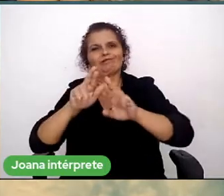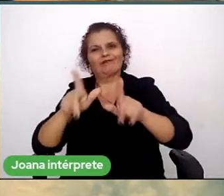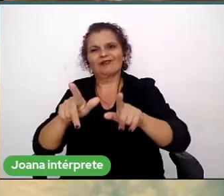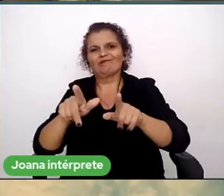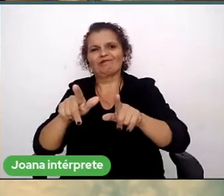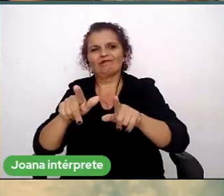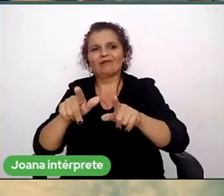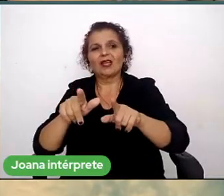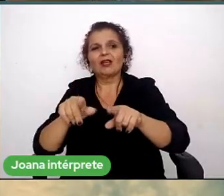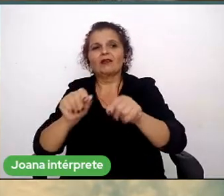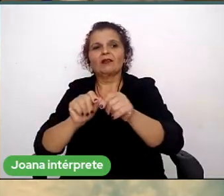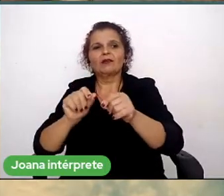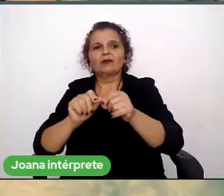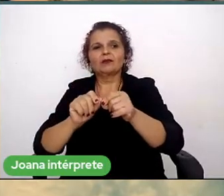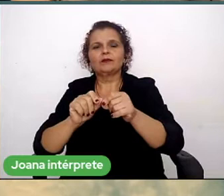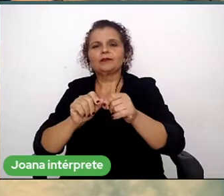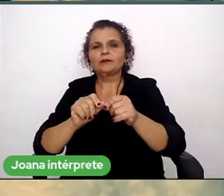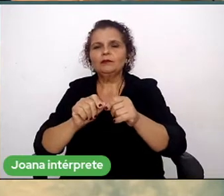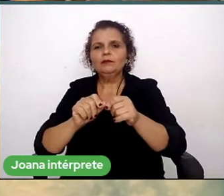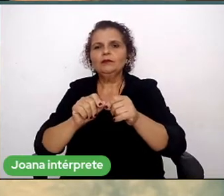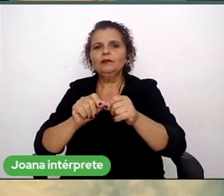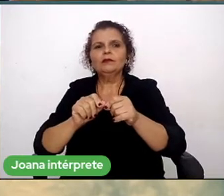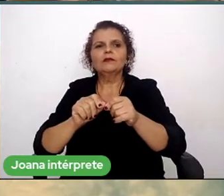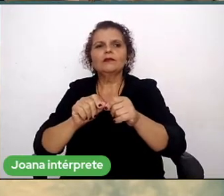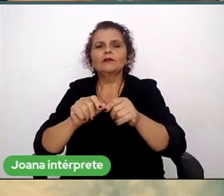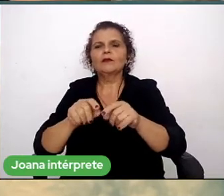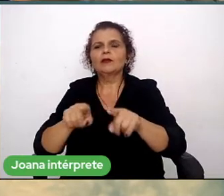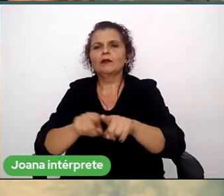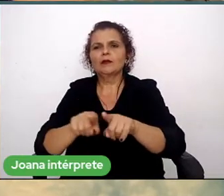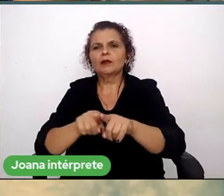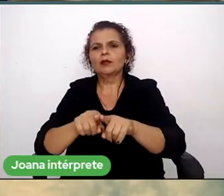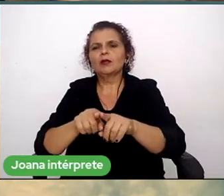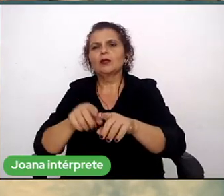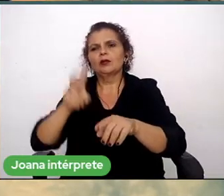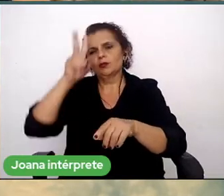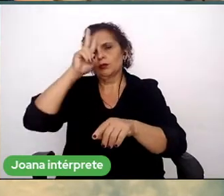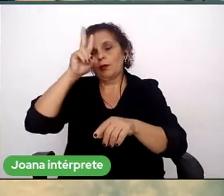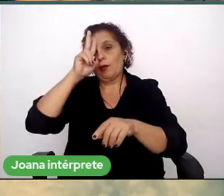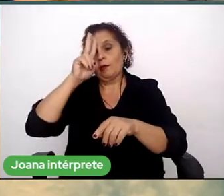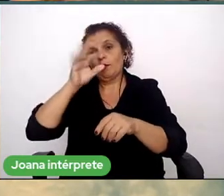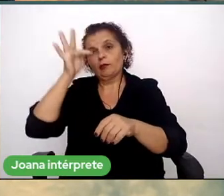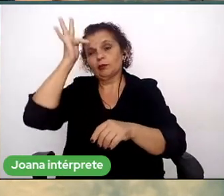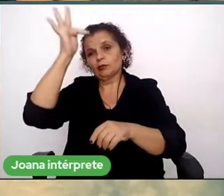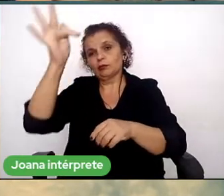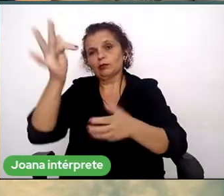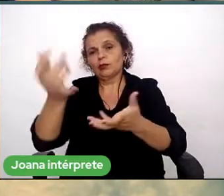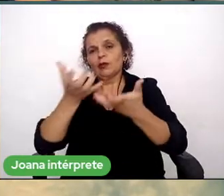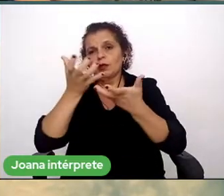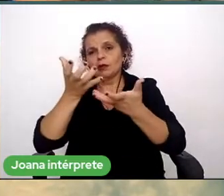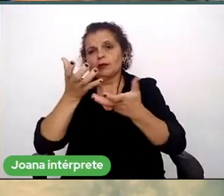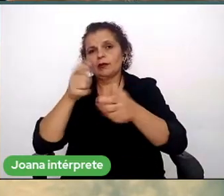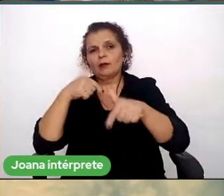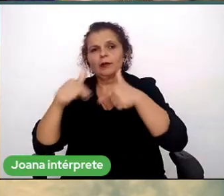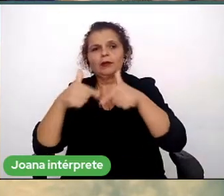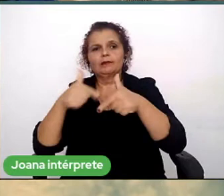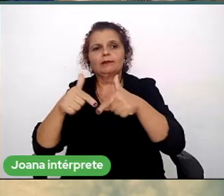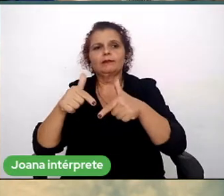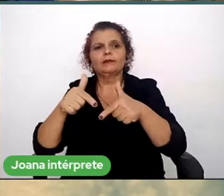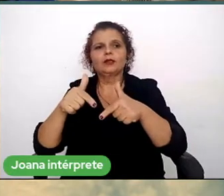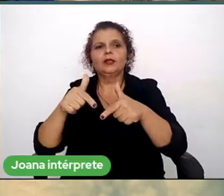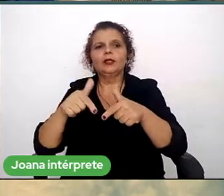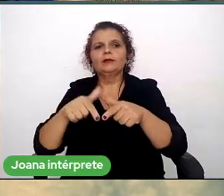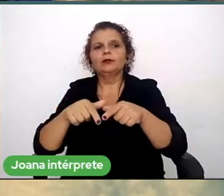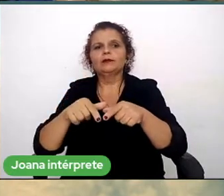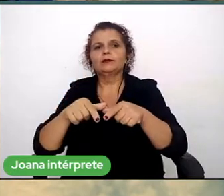planejamento de uma semana eu vou ter que ter um refinamento muito maior daquele daquelas histórias que eu pretendo nas coisas para você não trabalhar na semana só um